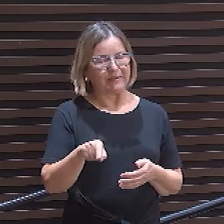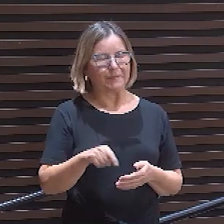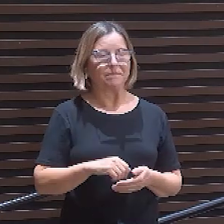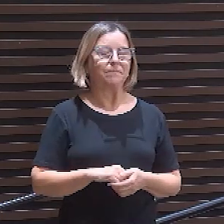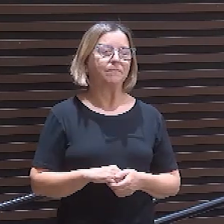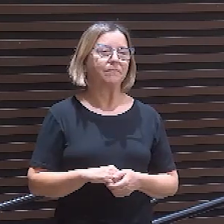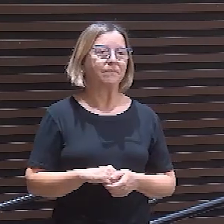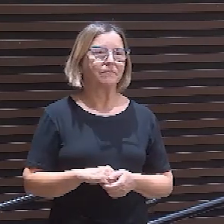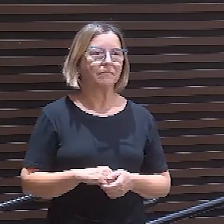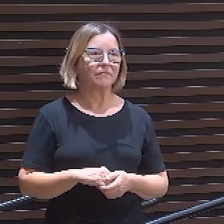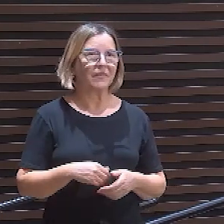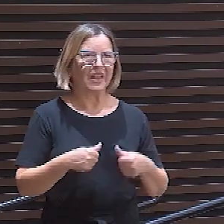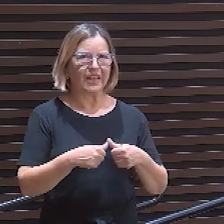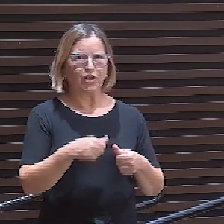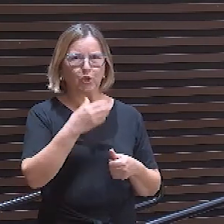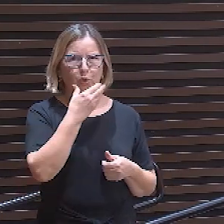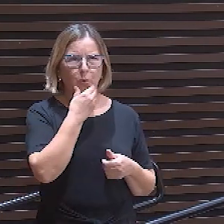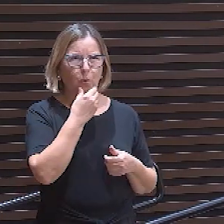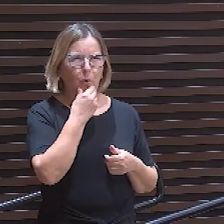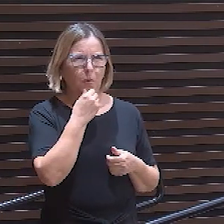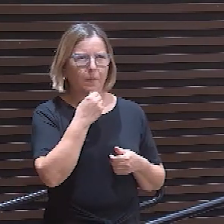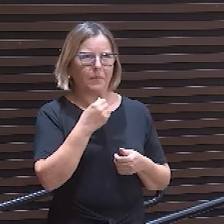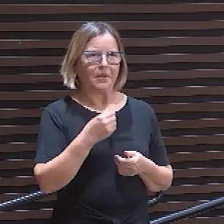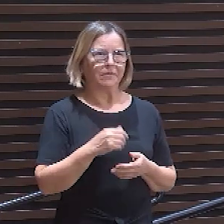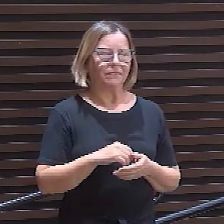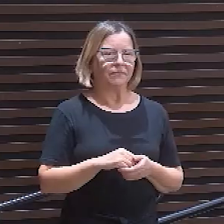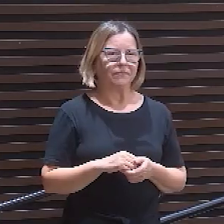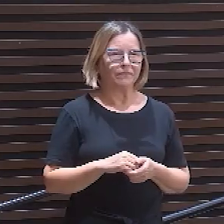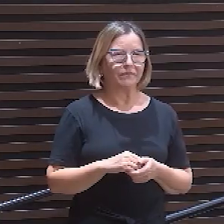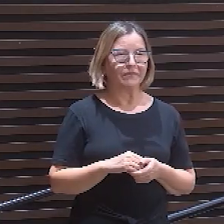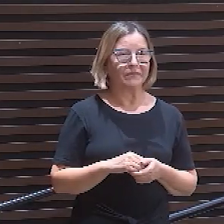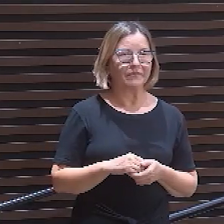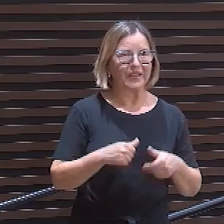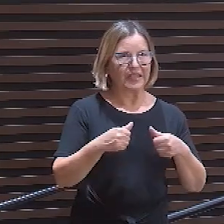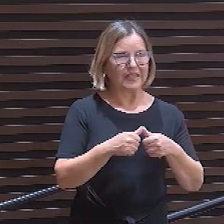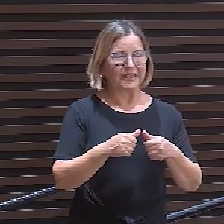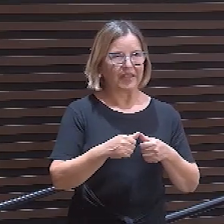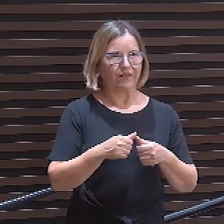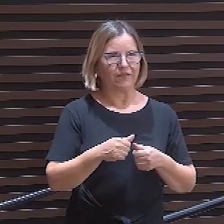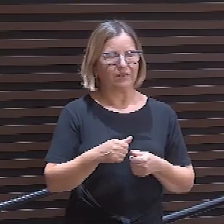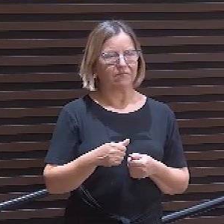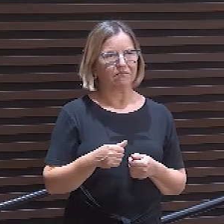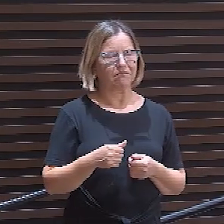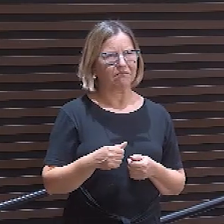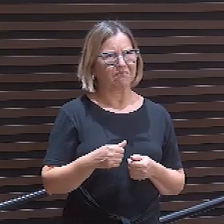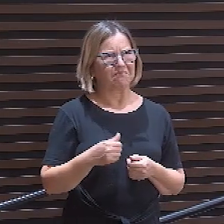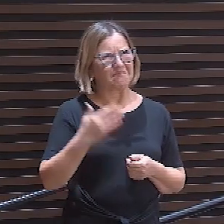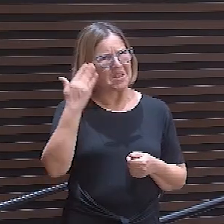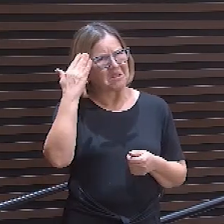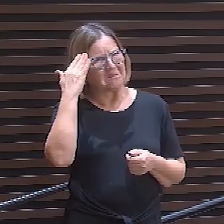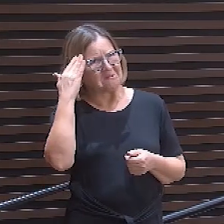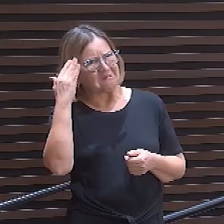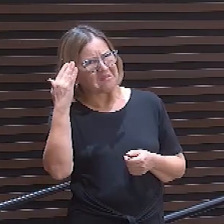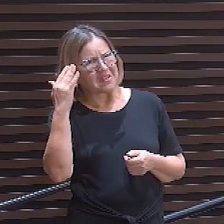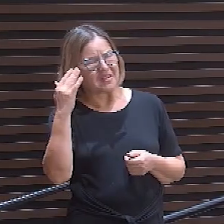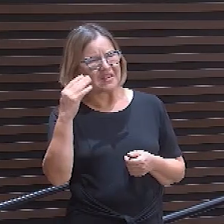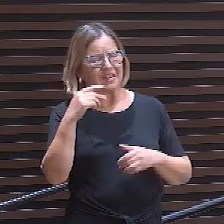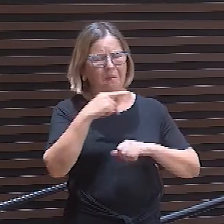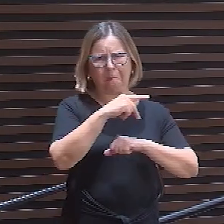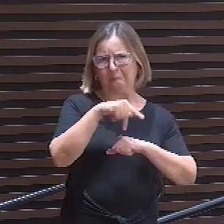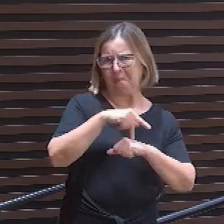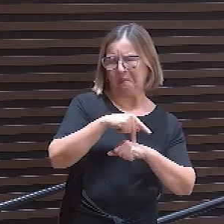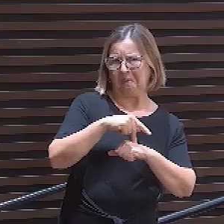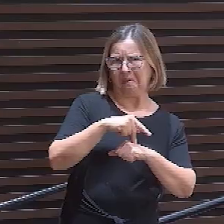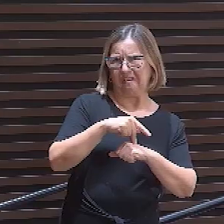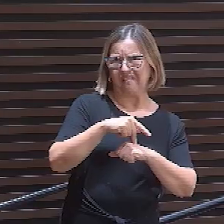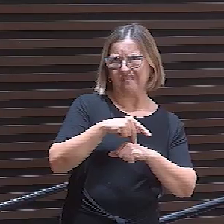Este homem, nessa posição toda, ele estava na Índia, ou no Japão, ou na